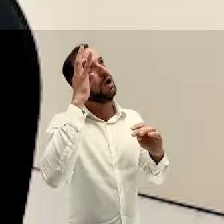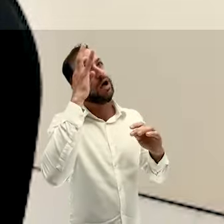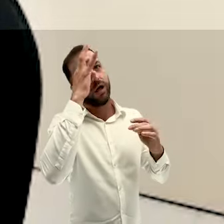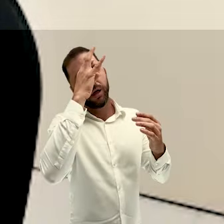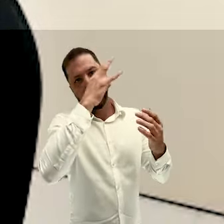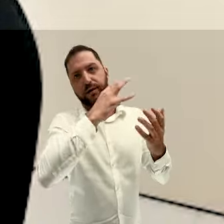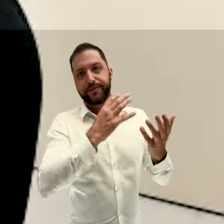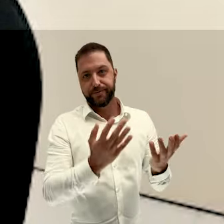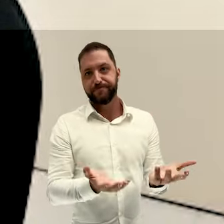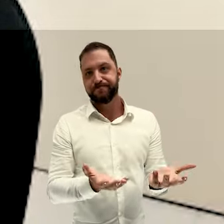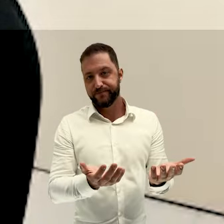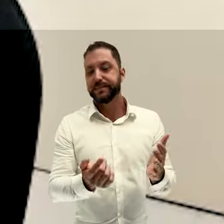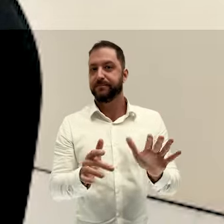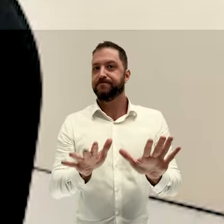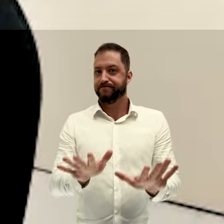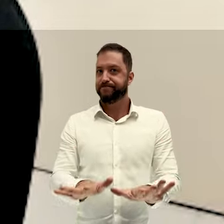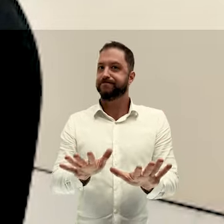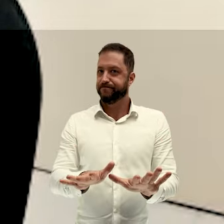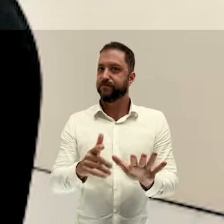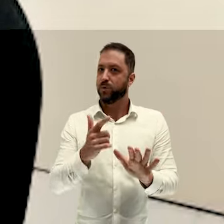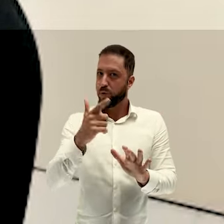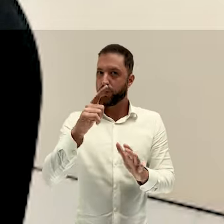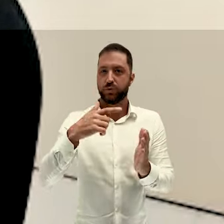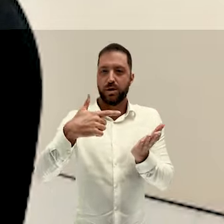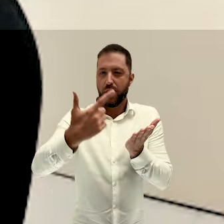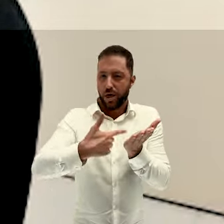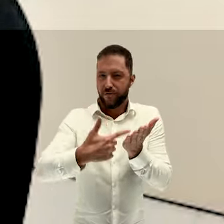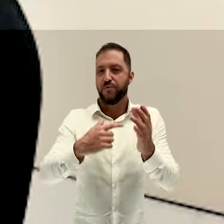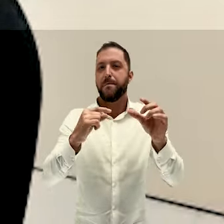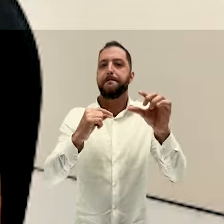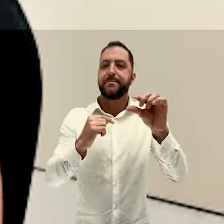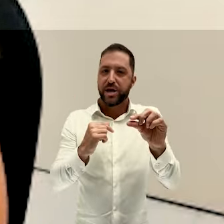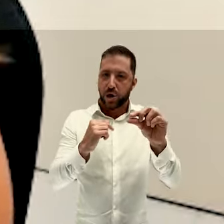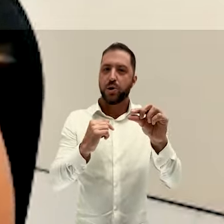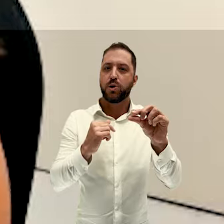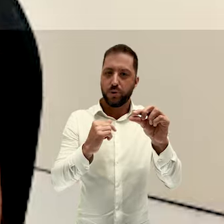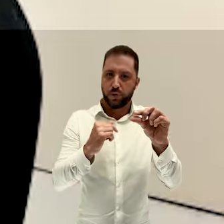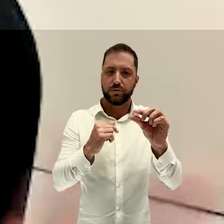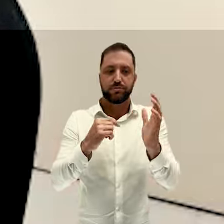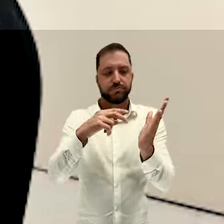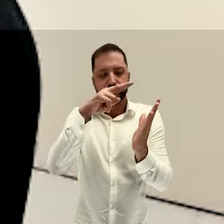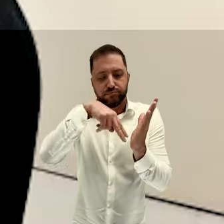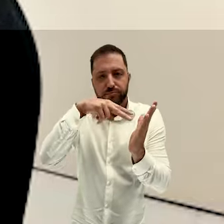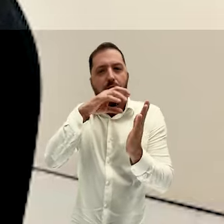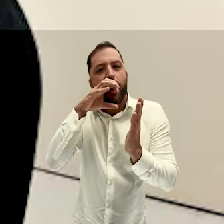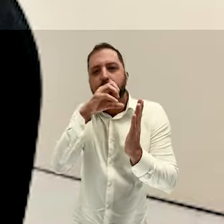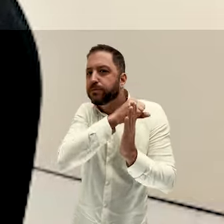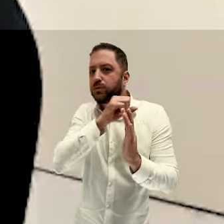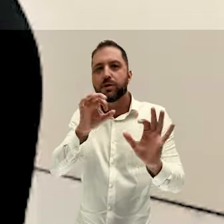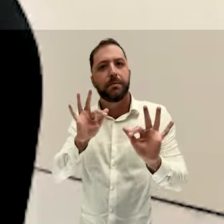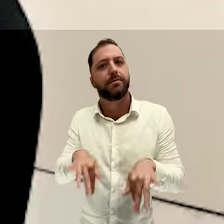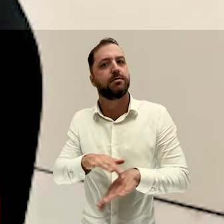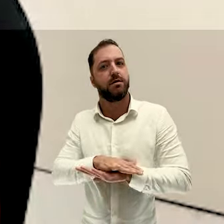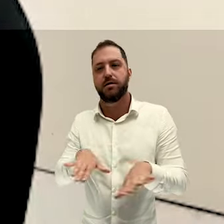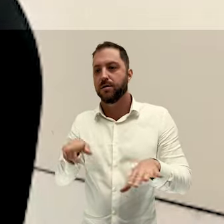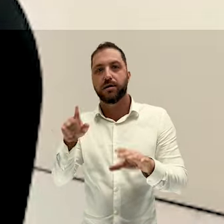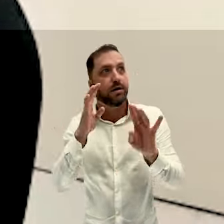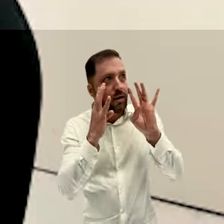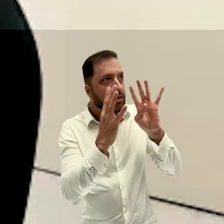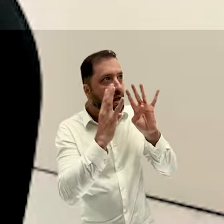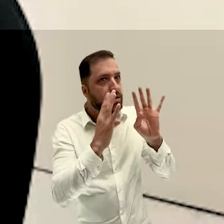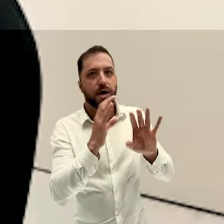da atenção um pouco mais seletivo. Então você vai trabalhar com atividades mais curtas. Você vai escolher